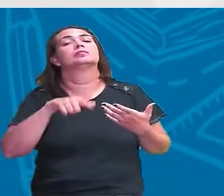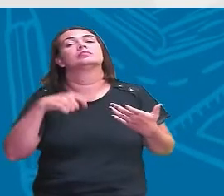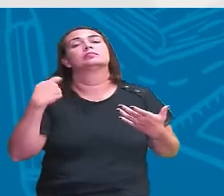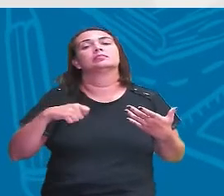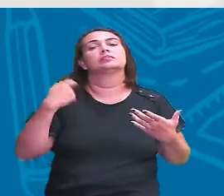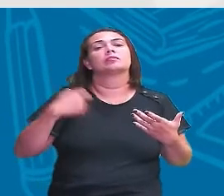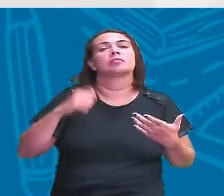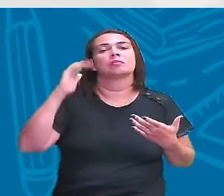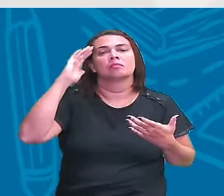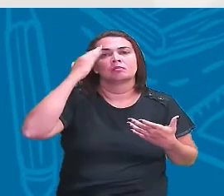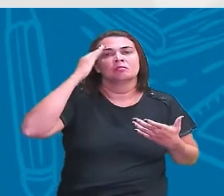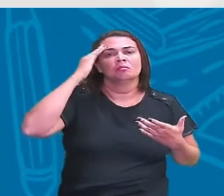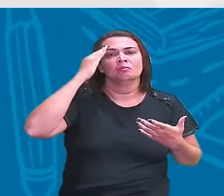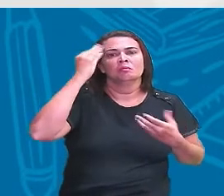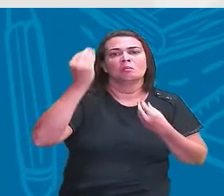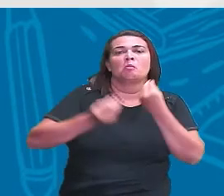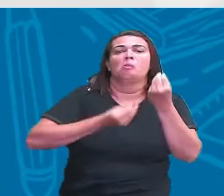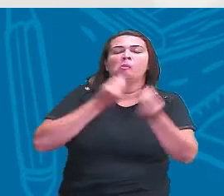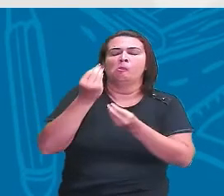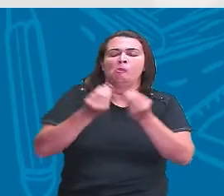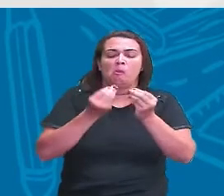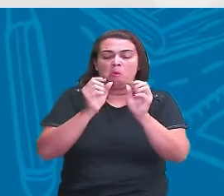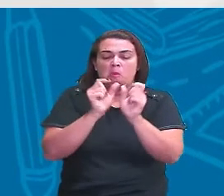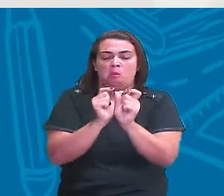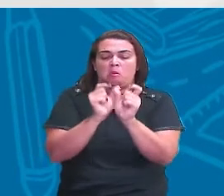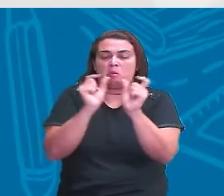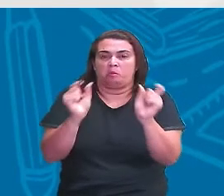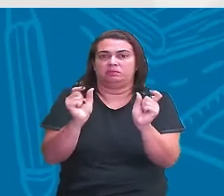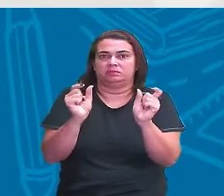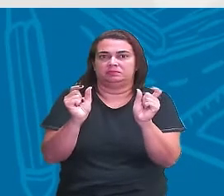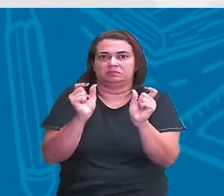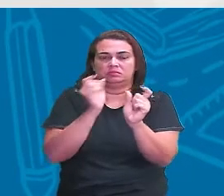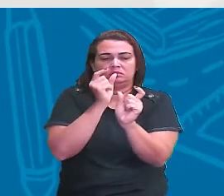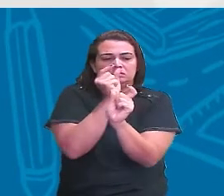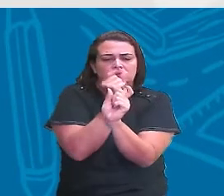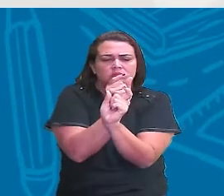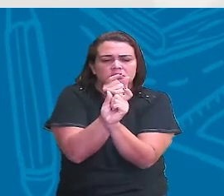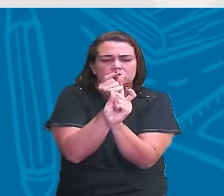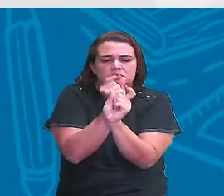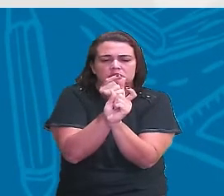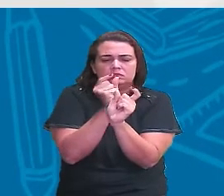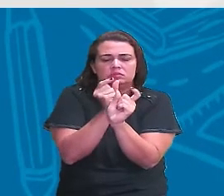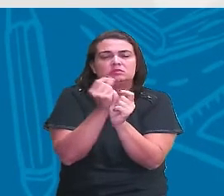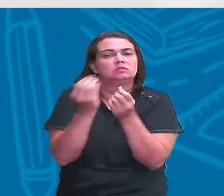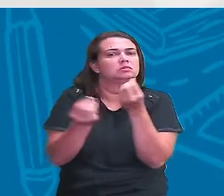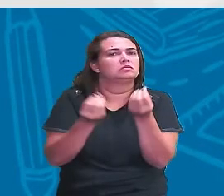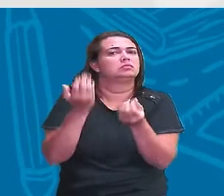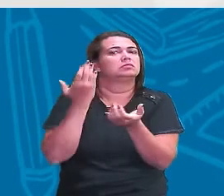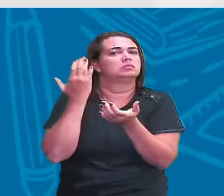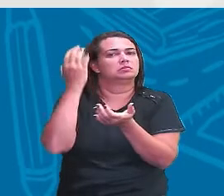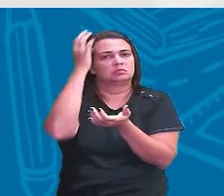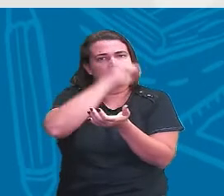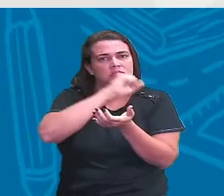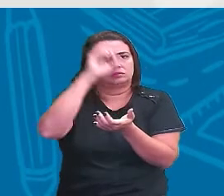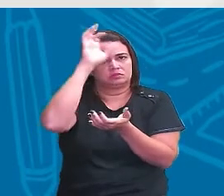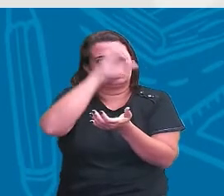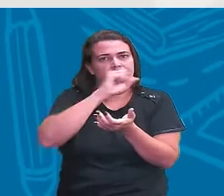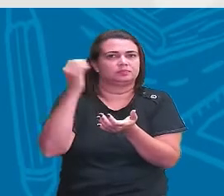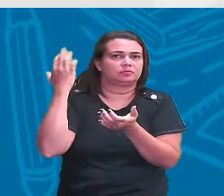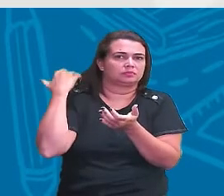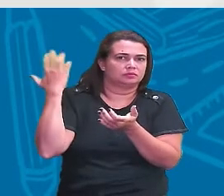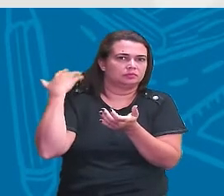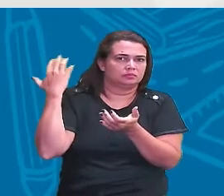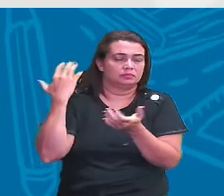compreender como faz essa separação silábica, que a gente já estudou na aula passada, não é? Aprendendo a separar as